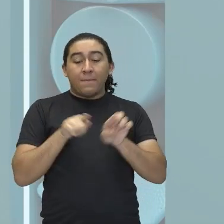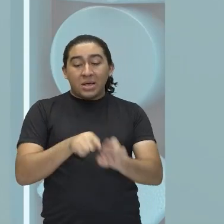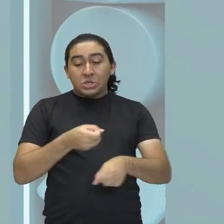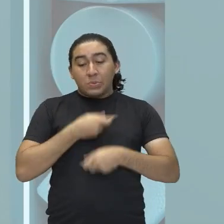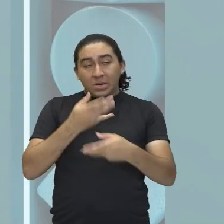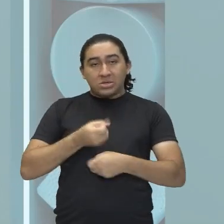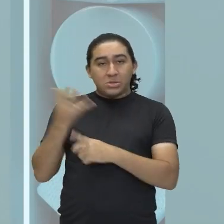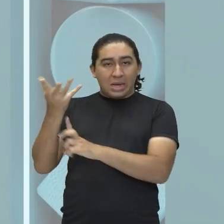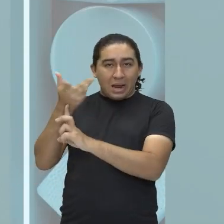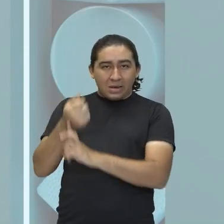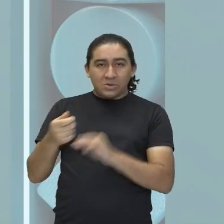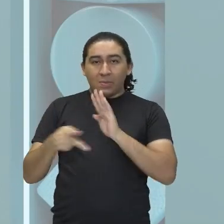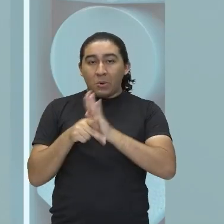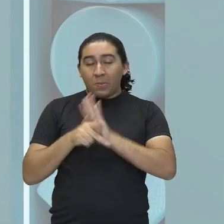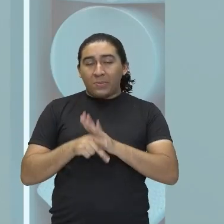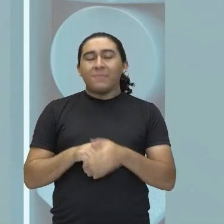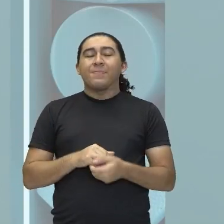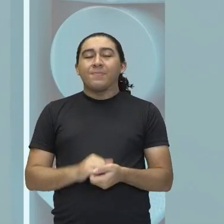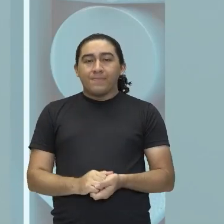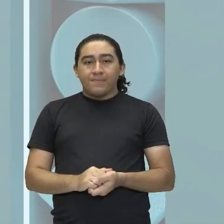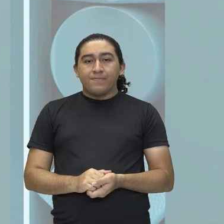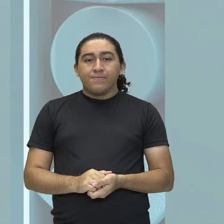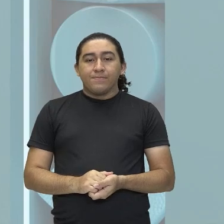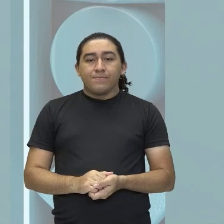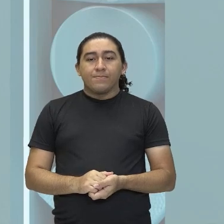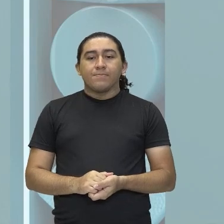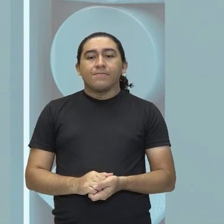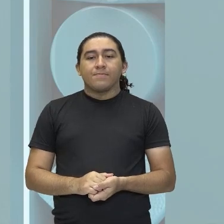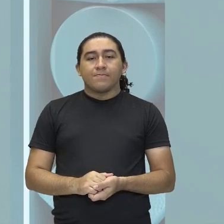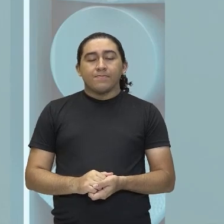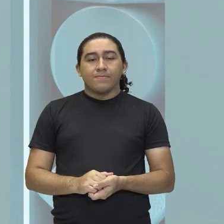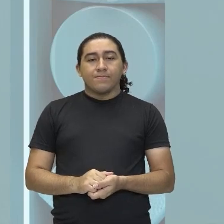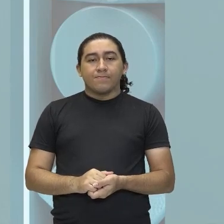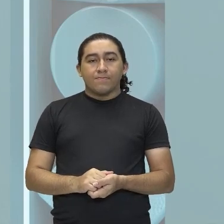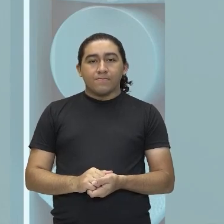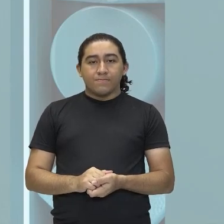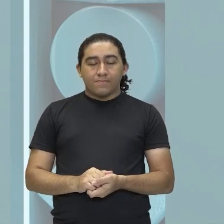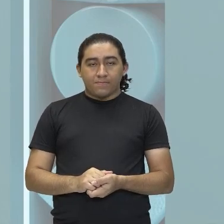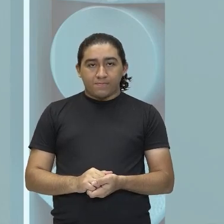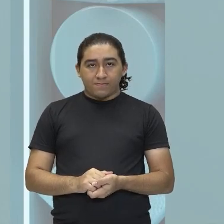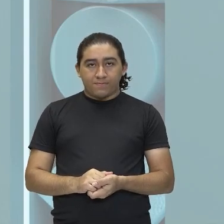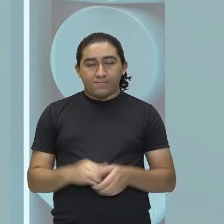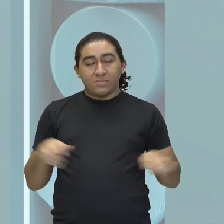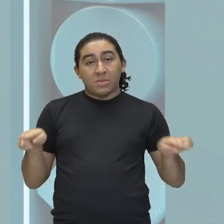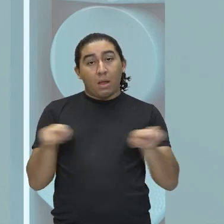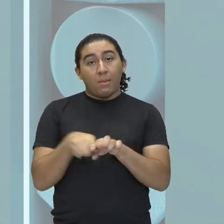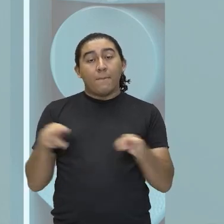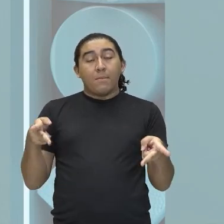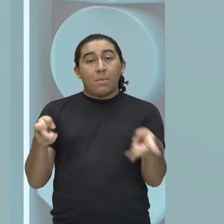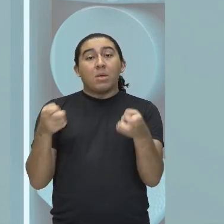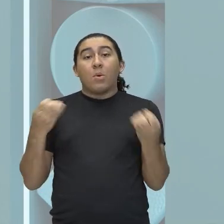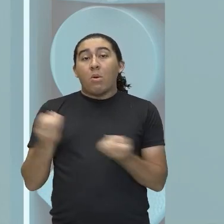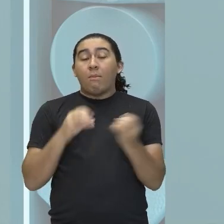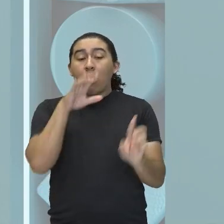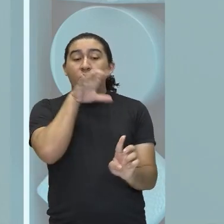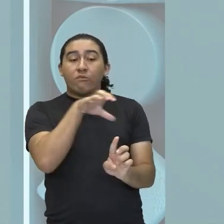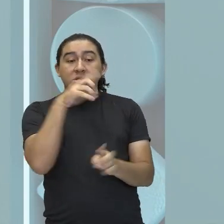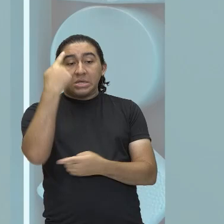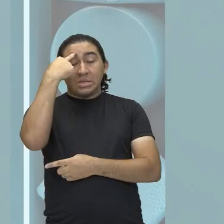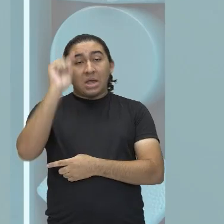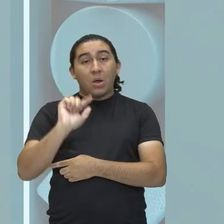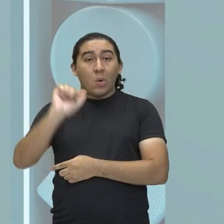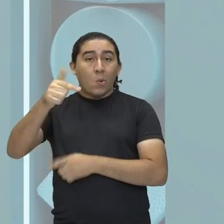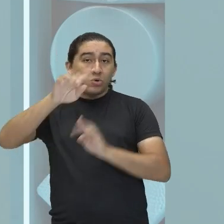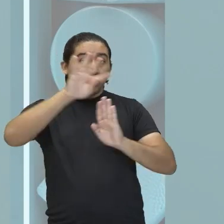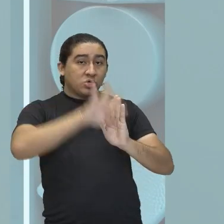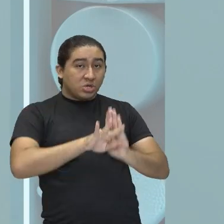pelos dadaístas, ok? Além disso, a gente pode observar influências dessas ideias em outros textos